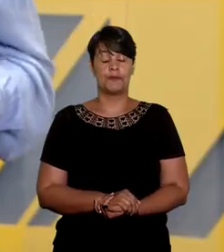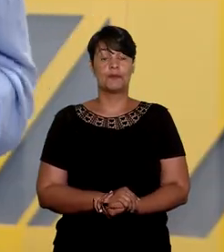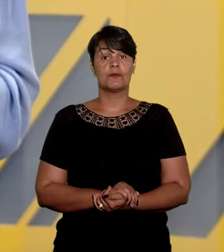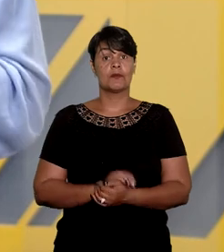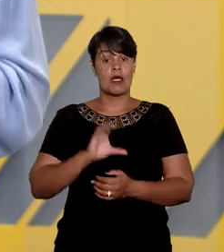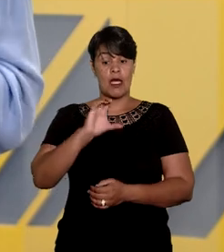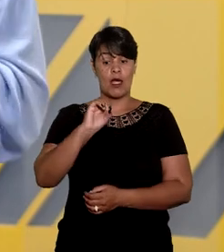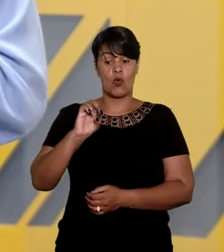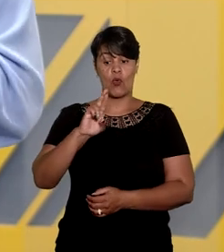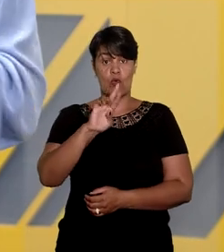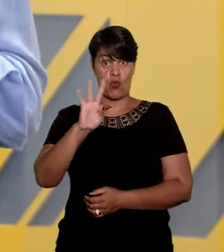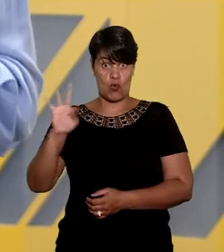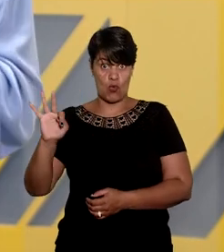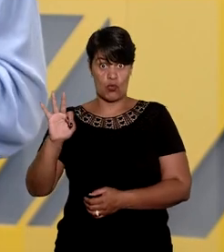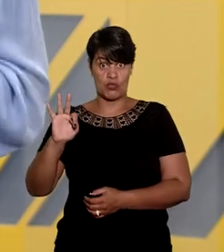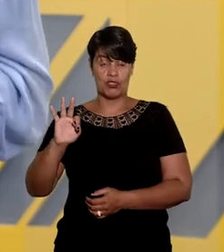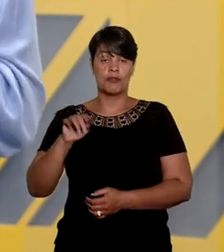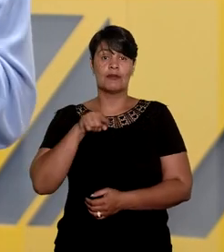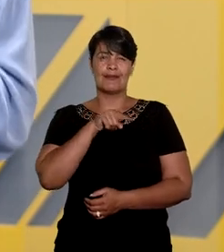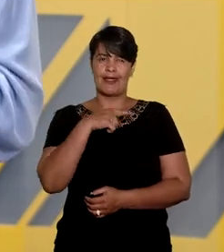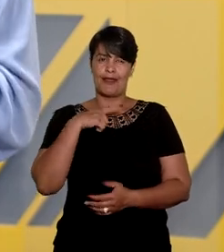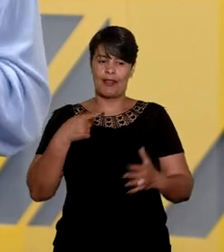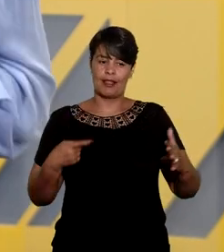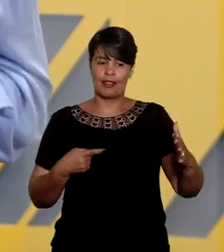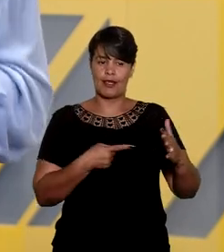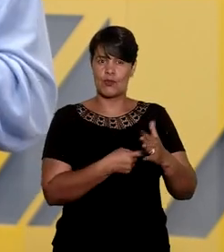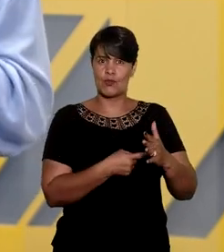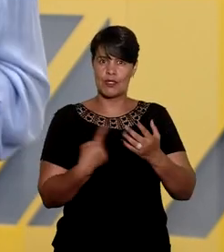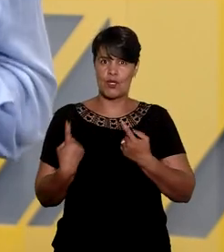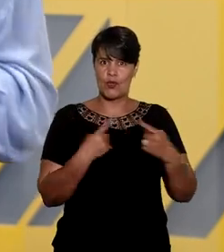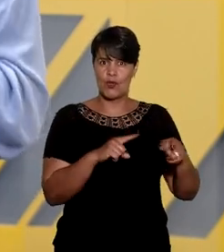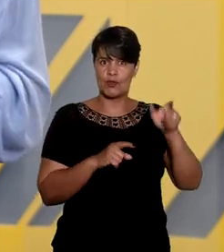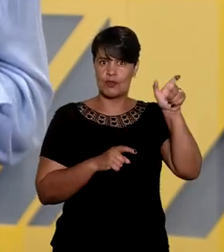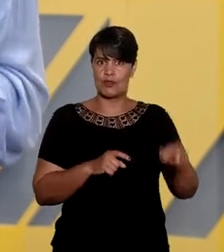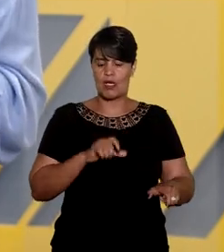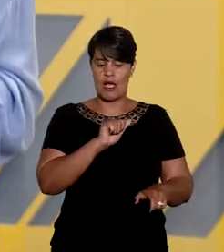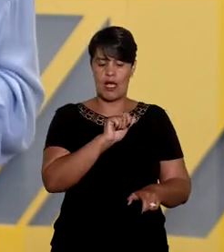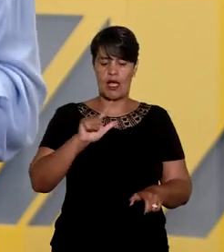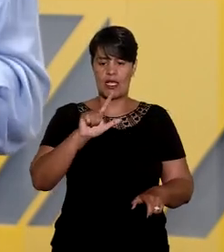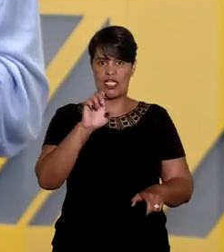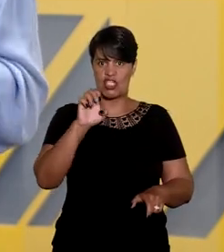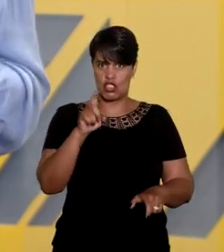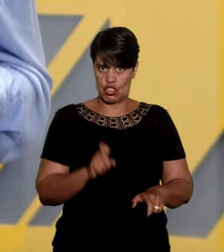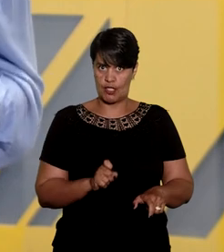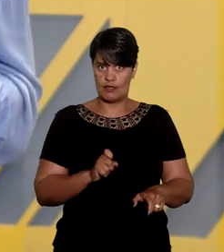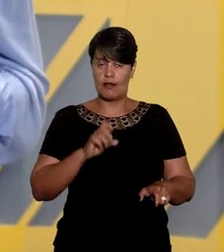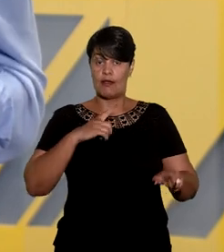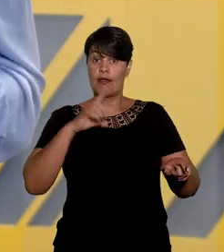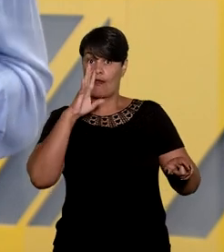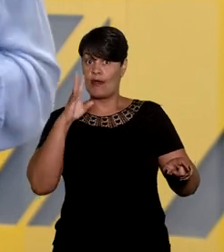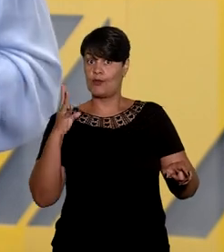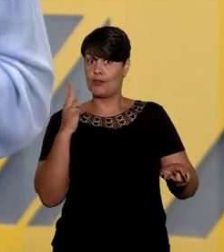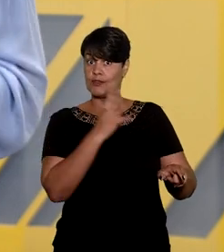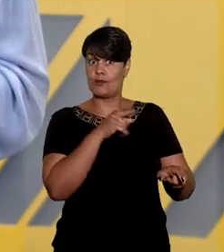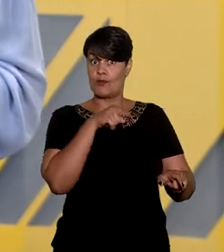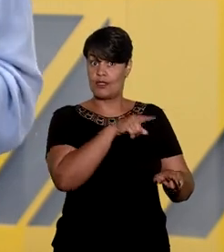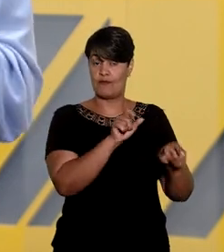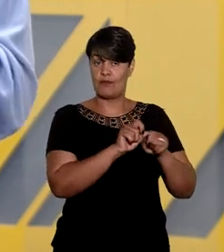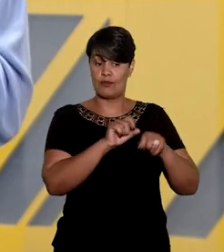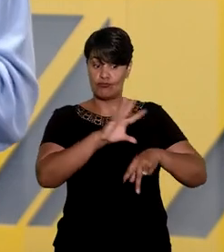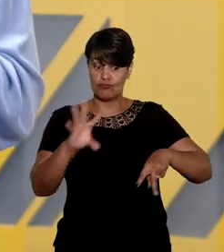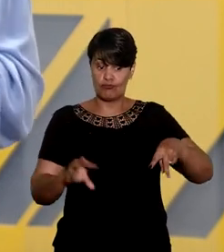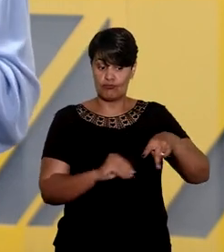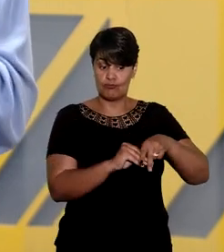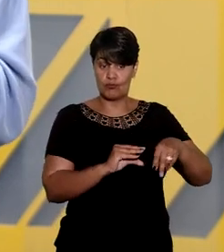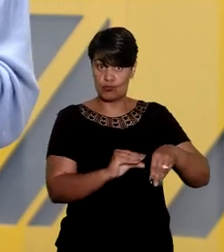a Corte Especial rejeitou denúncia contra o desembargador Alexandre Vitor de Carvalho por suposta corrupção passiva,